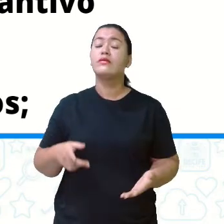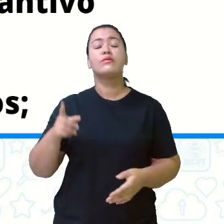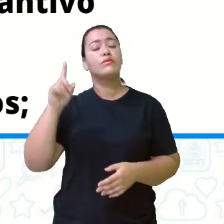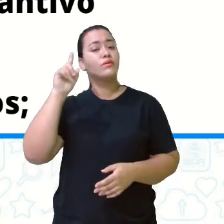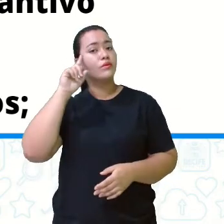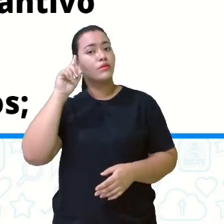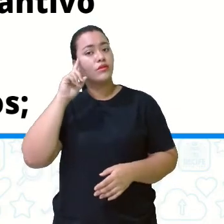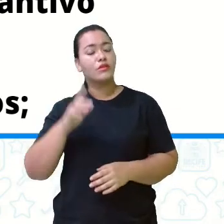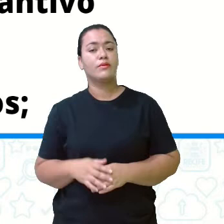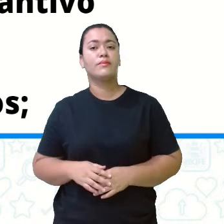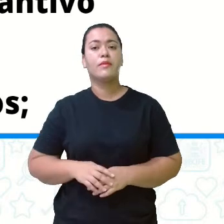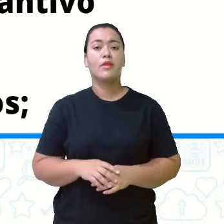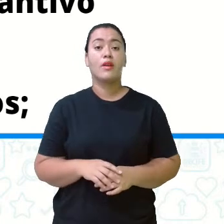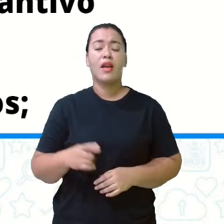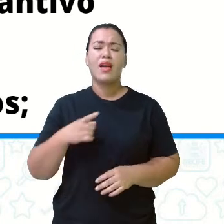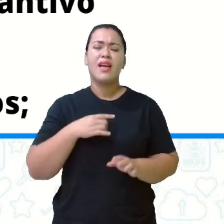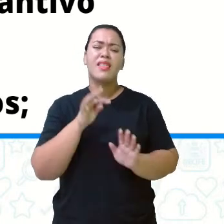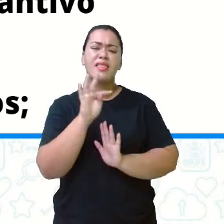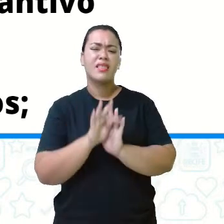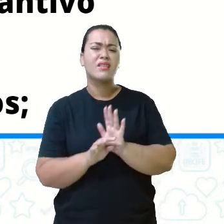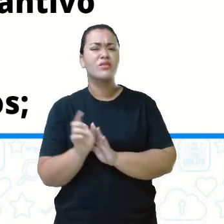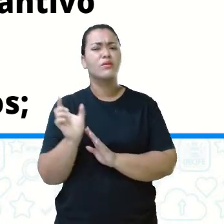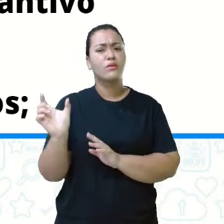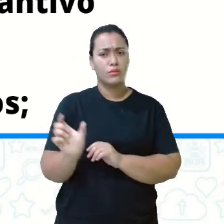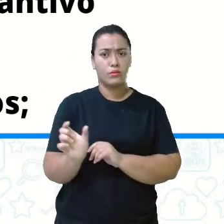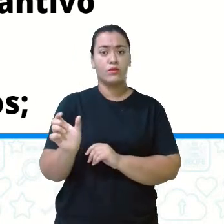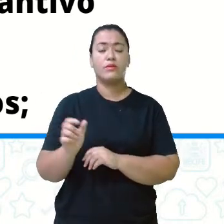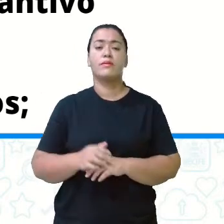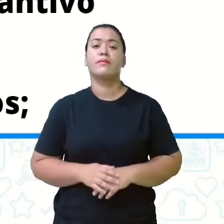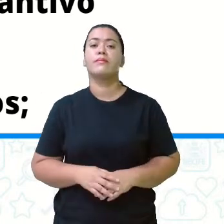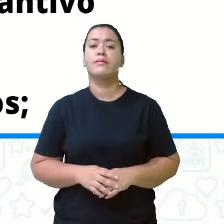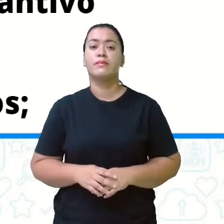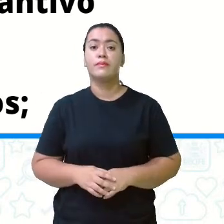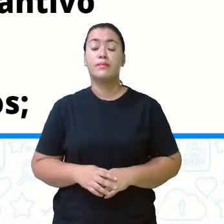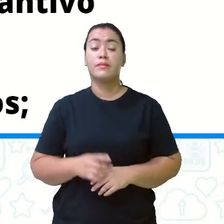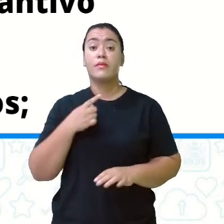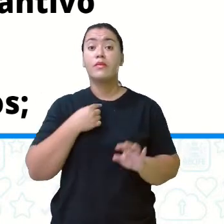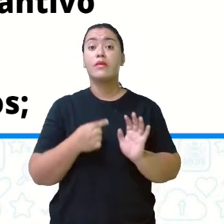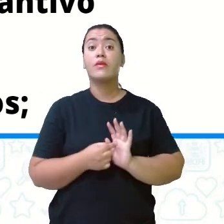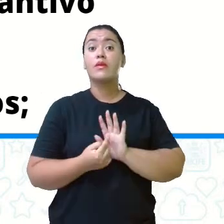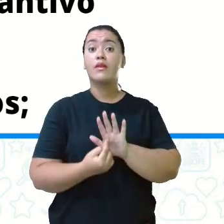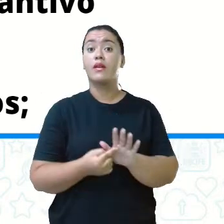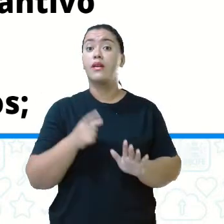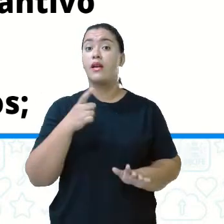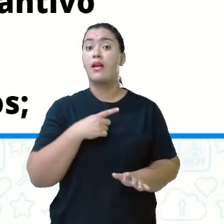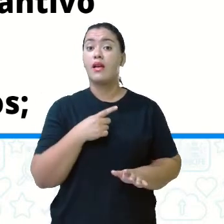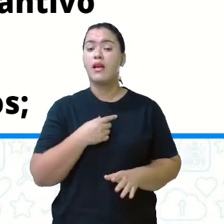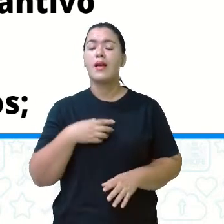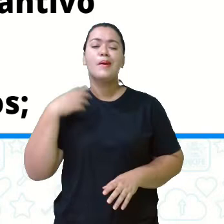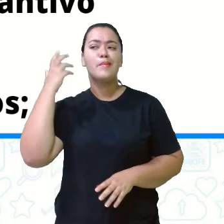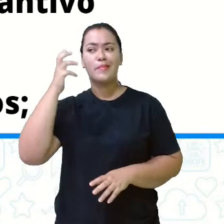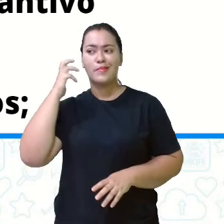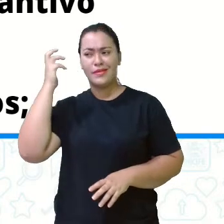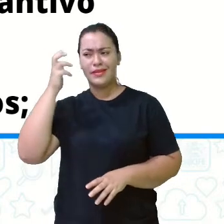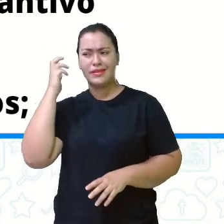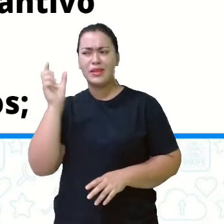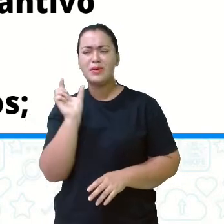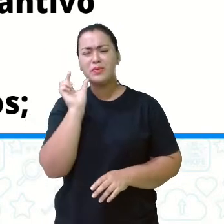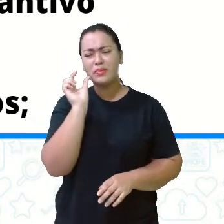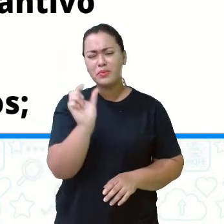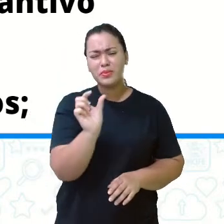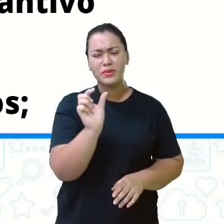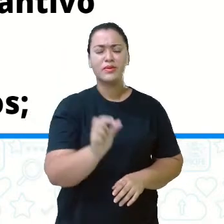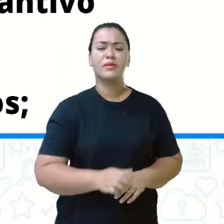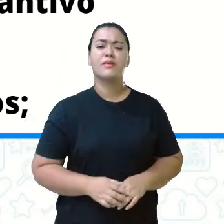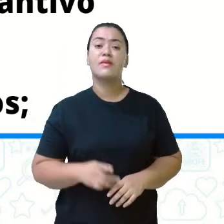dias. Hoje vai ser um texto bem curtinho, tá certo? Eu trouxe um trecho de uma música bem curtinha,